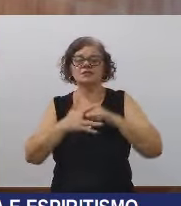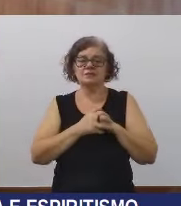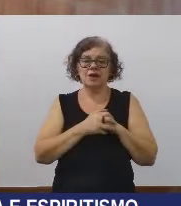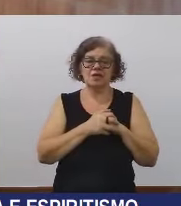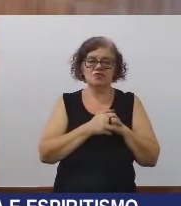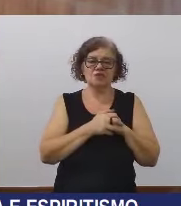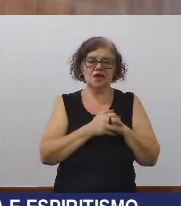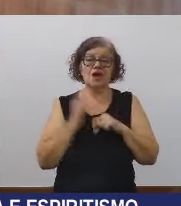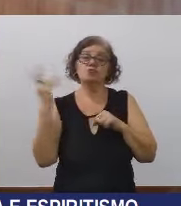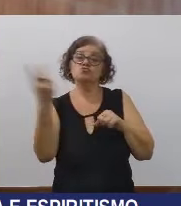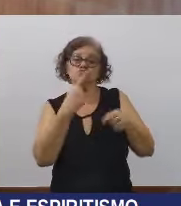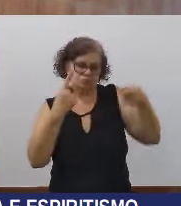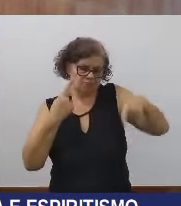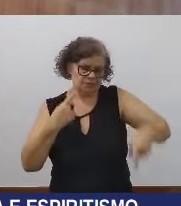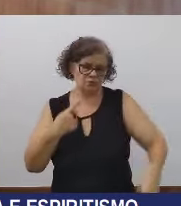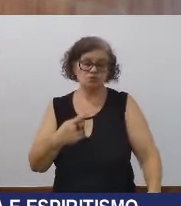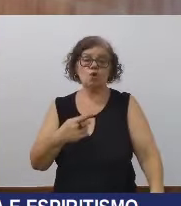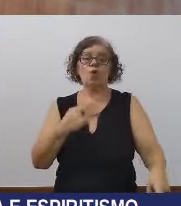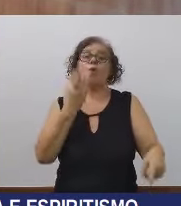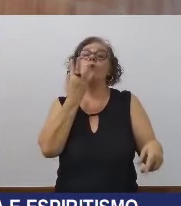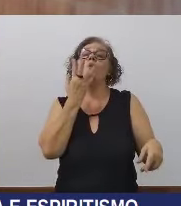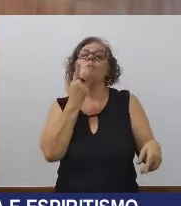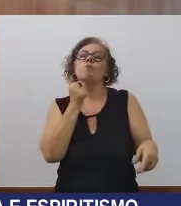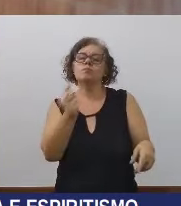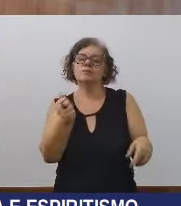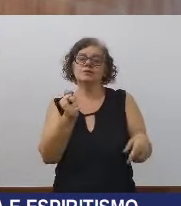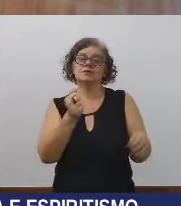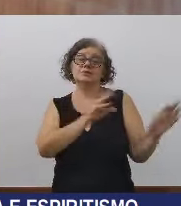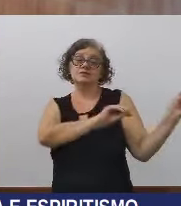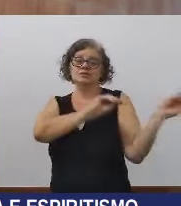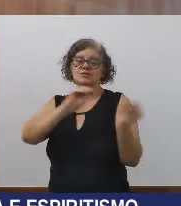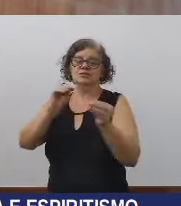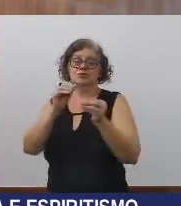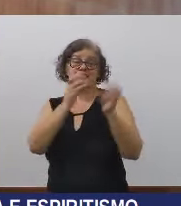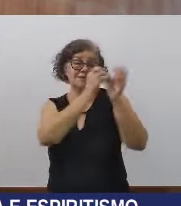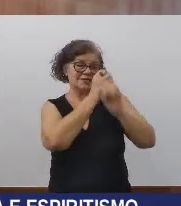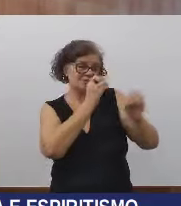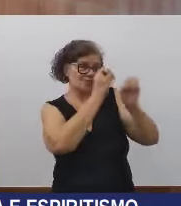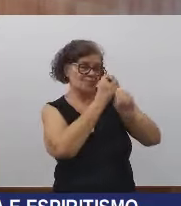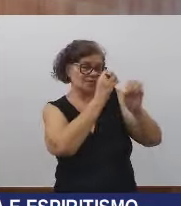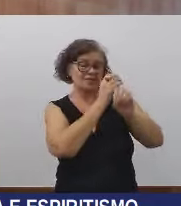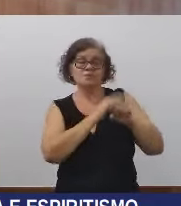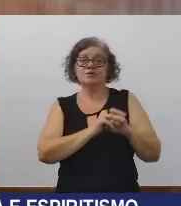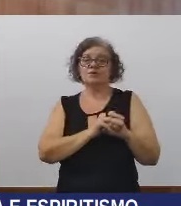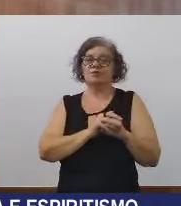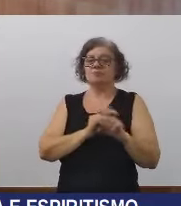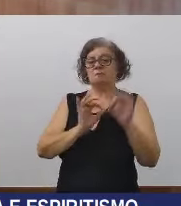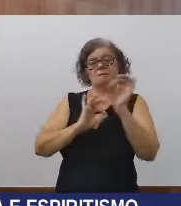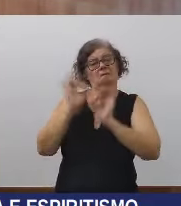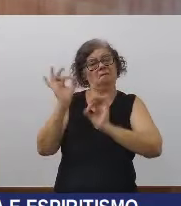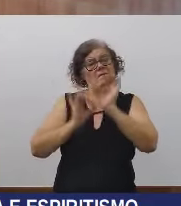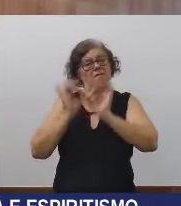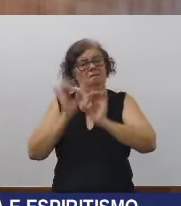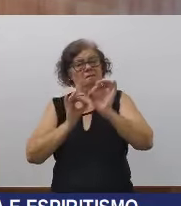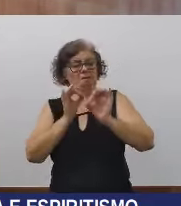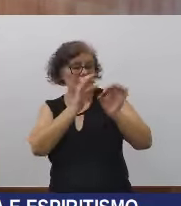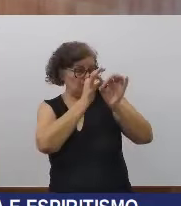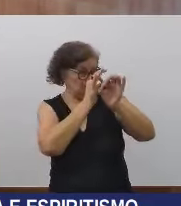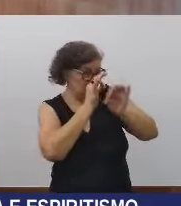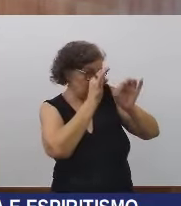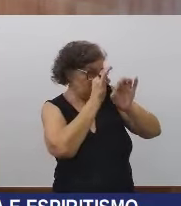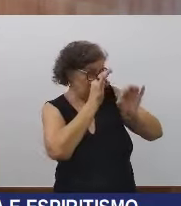aprofundou com a matemática. Mas e se trouxéssemos um químico? Certamente o químico penderia para